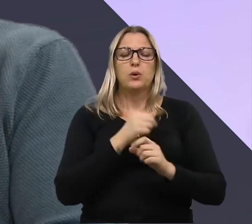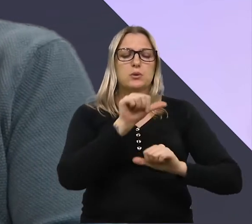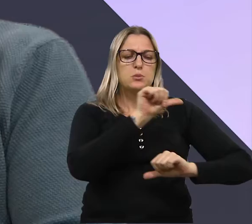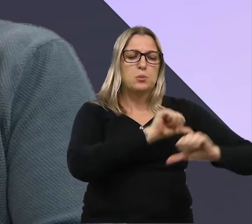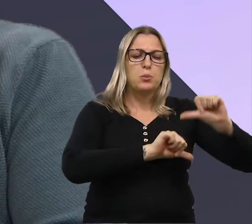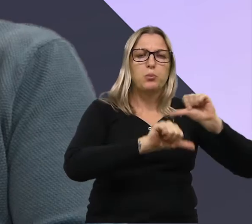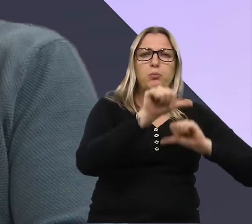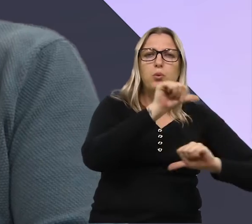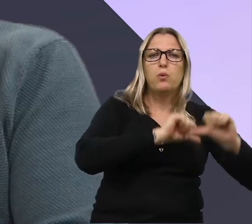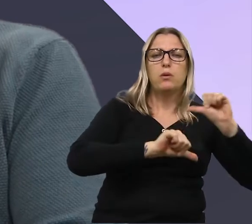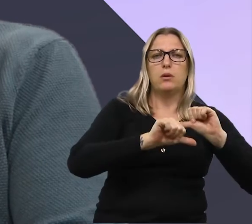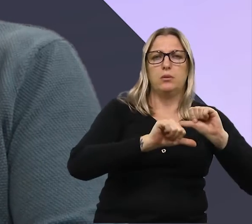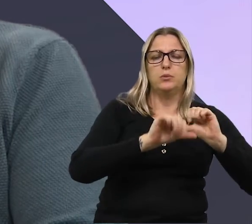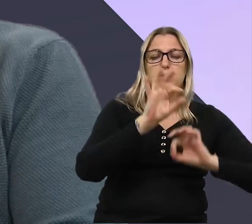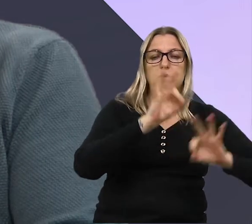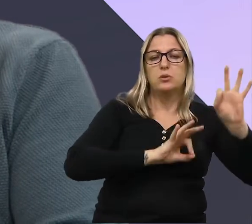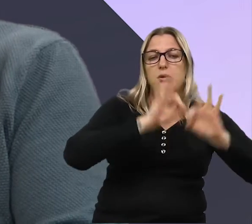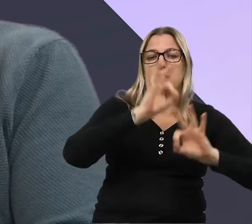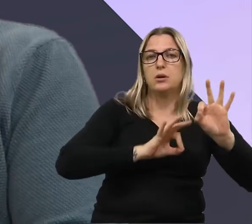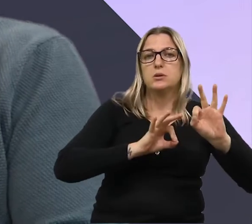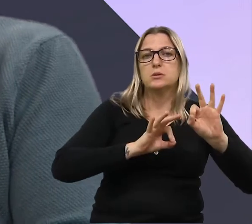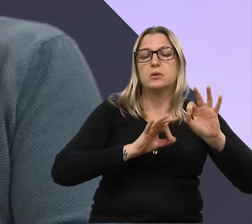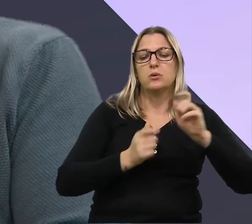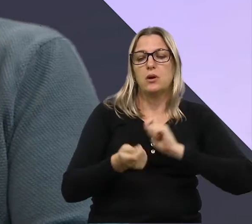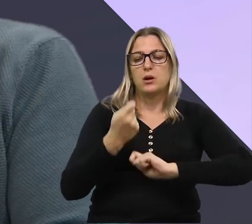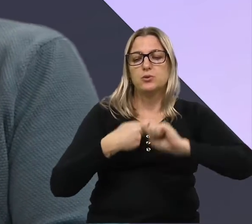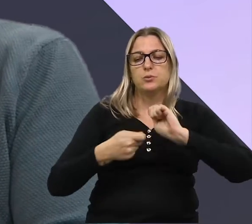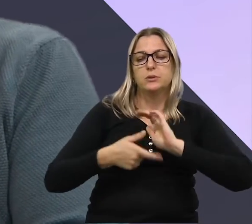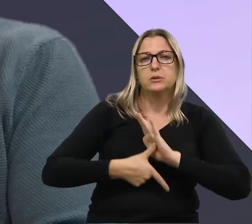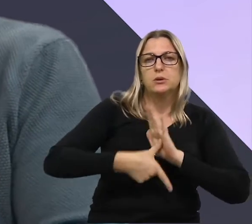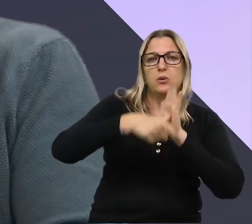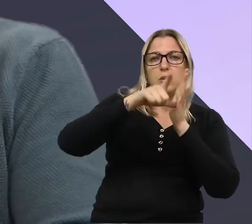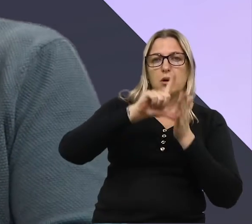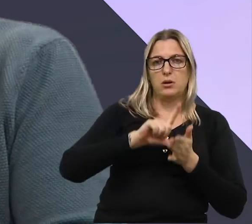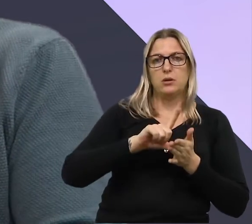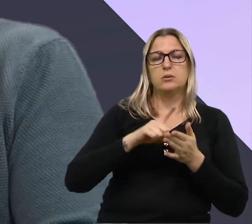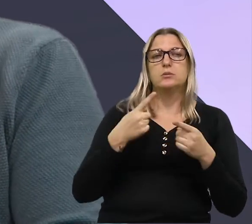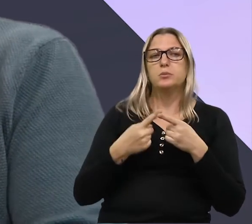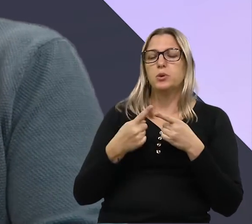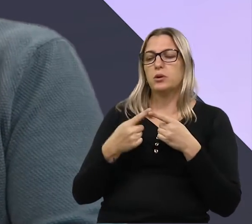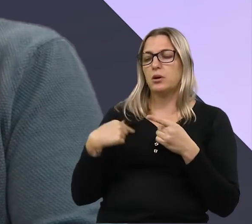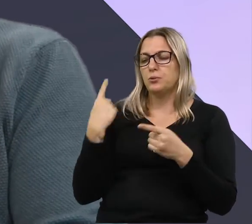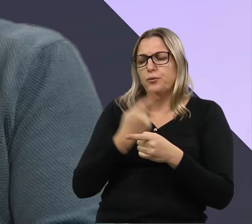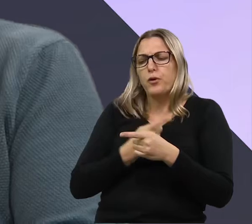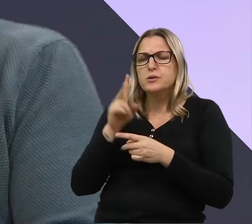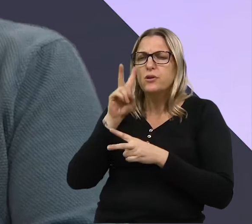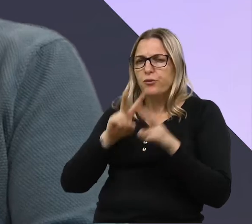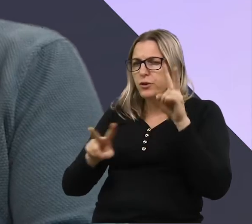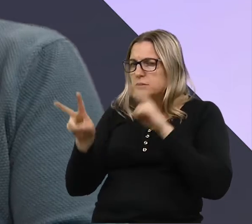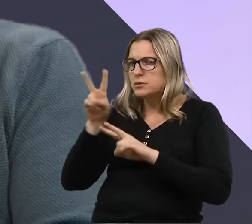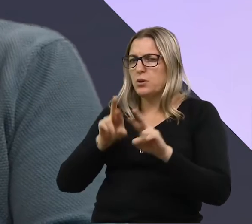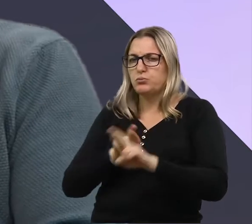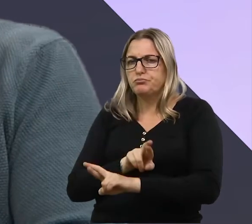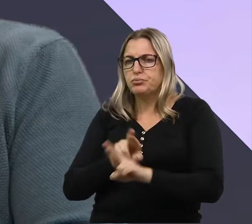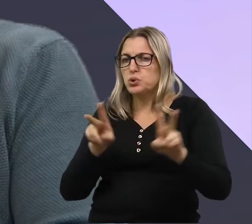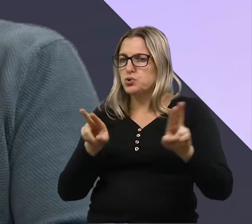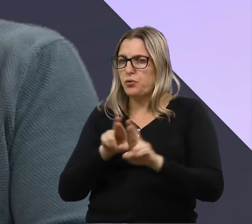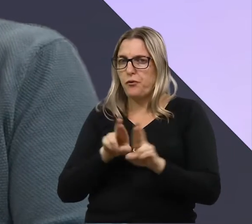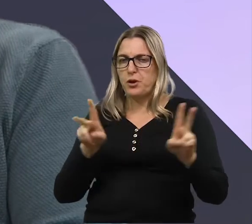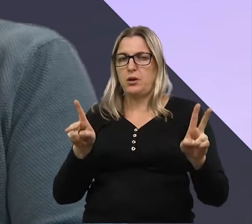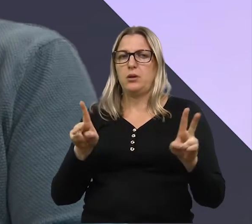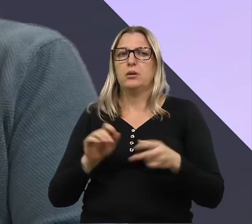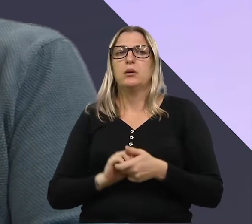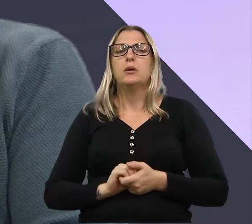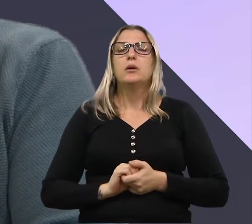formato que vinha sendo gestado pela administração anterior é é a visão que nós temos é diferenciada nós estamos